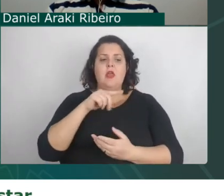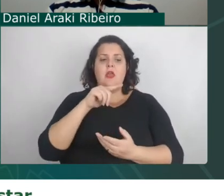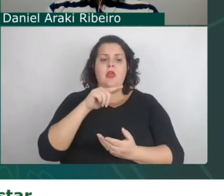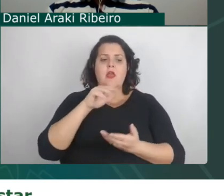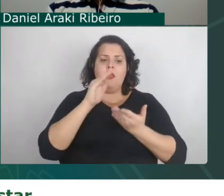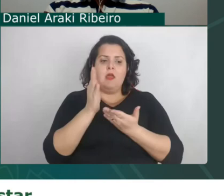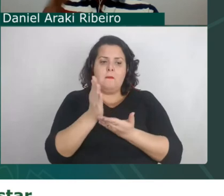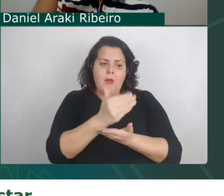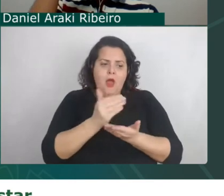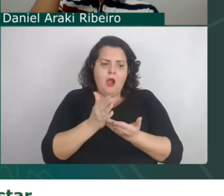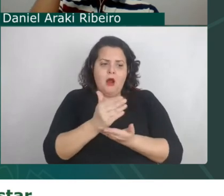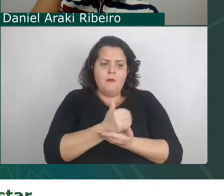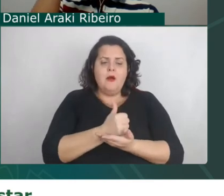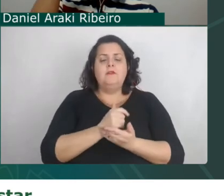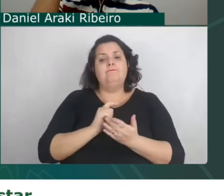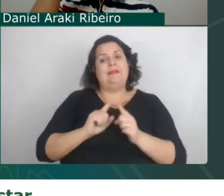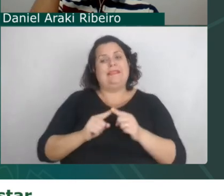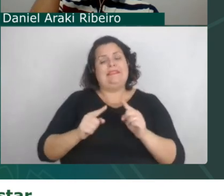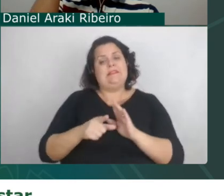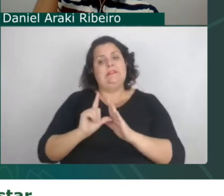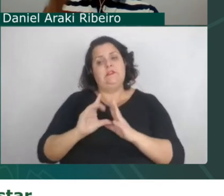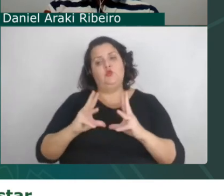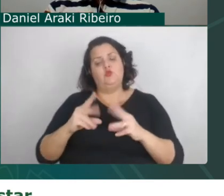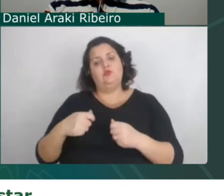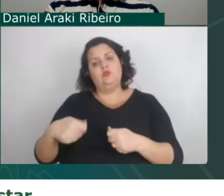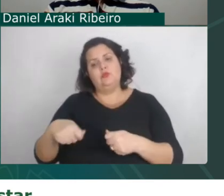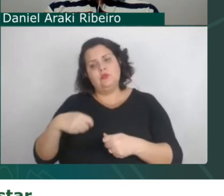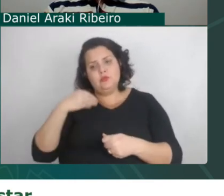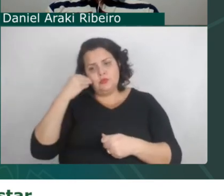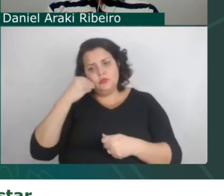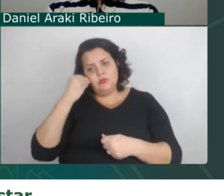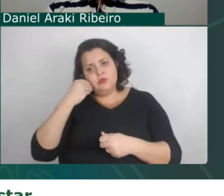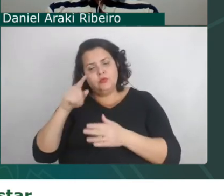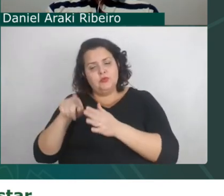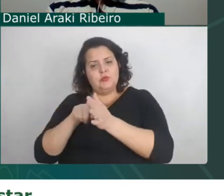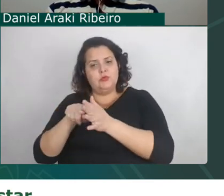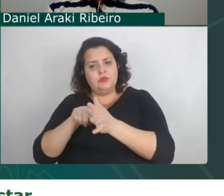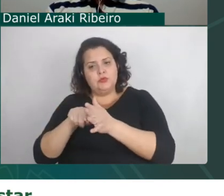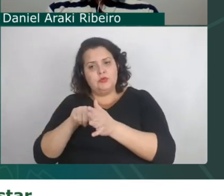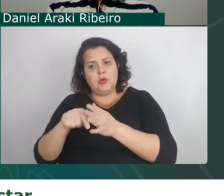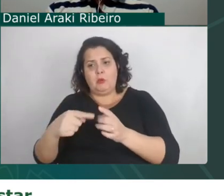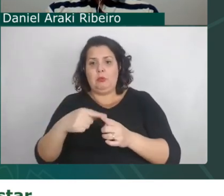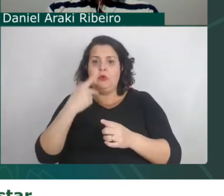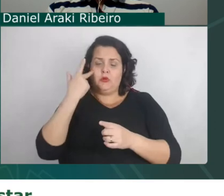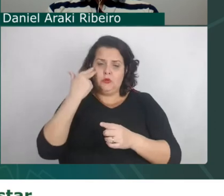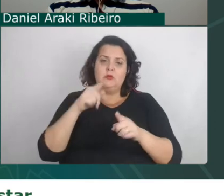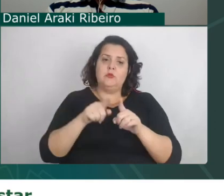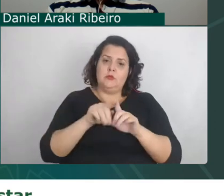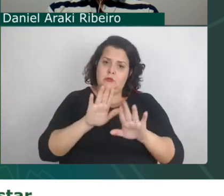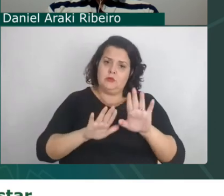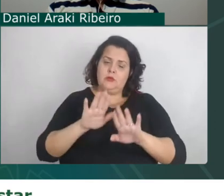precisariam, todos antes de serem colocados no lado, terem a vacina.